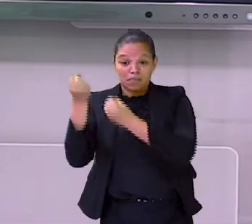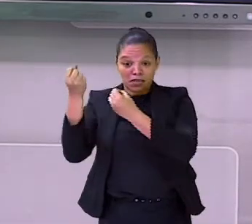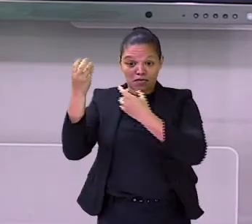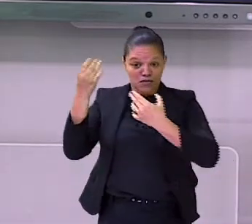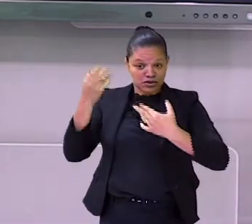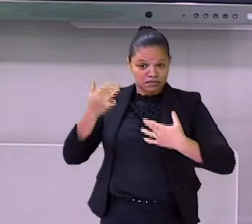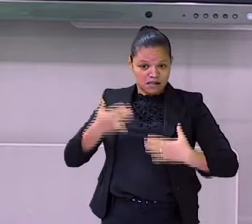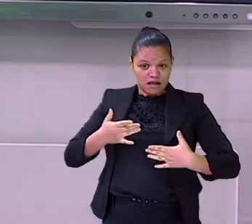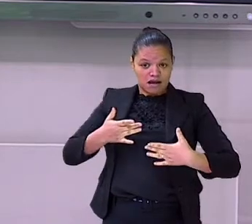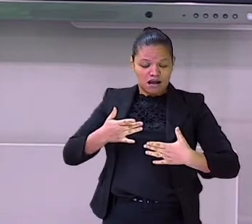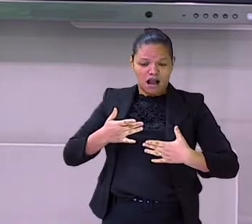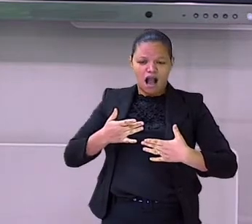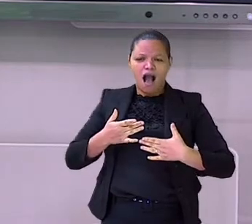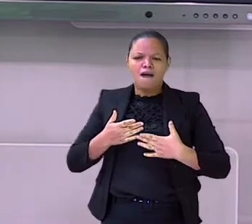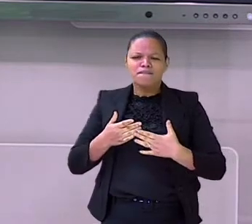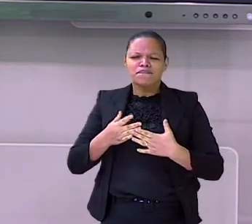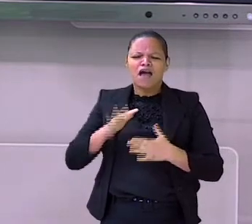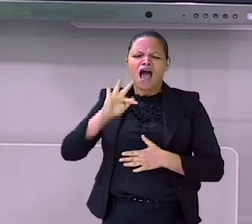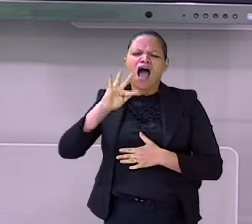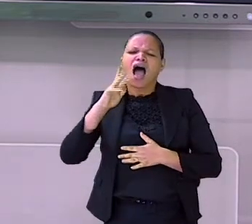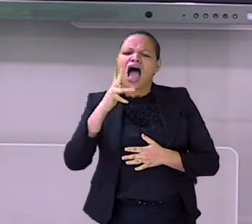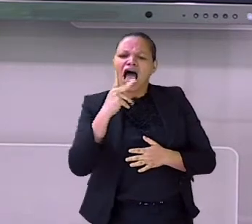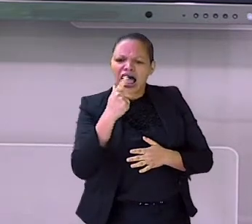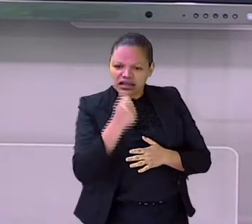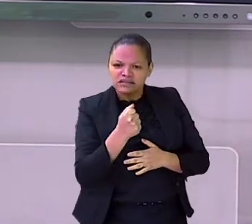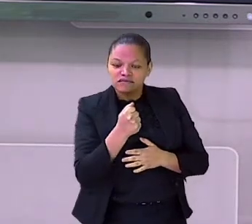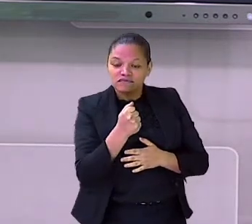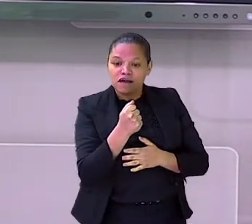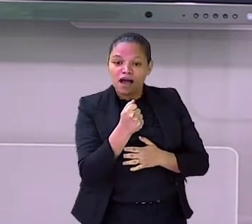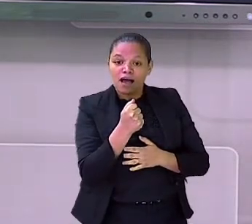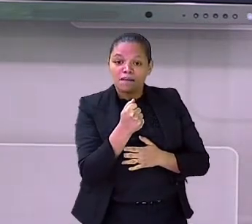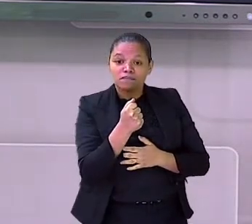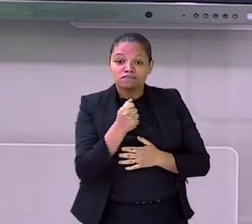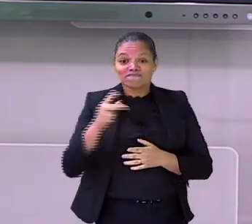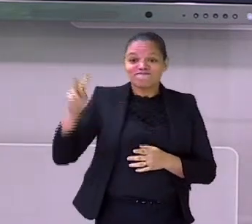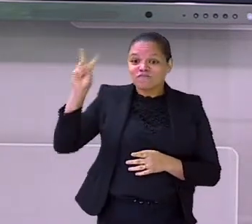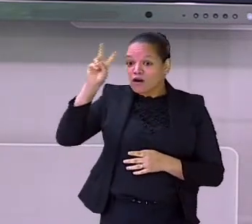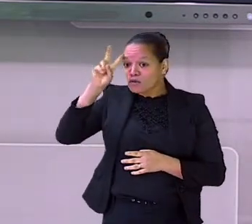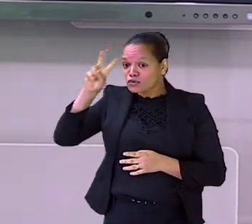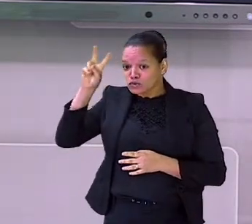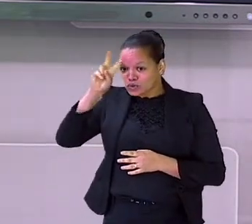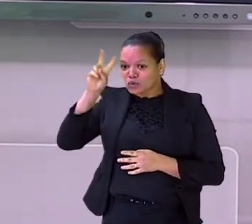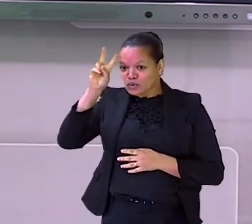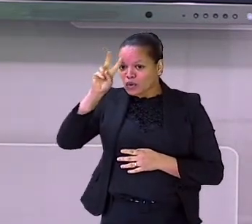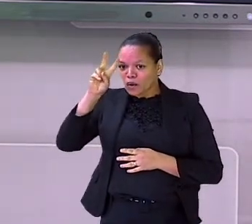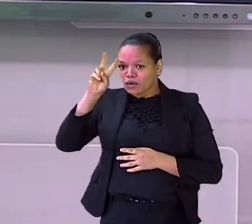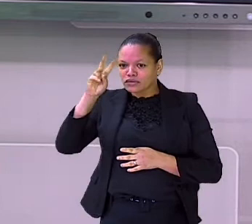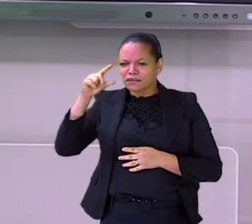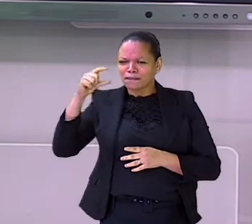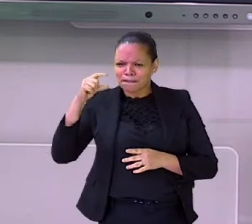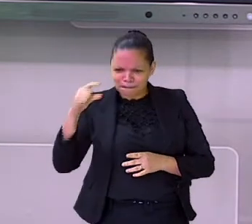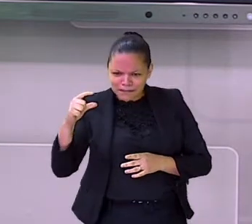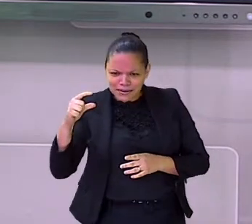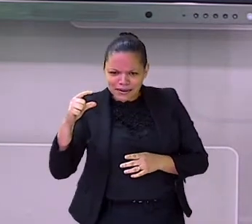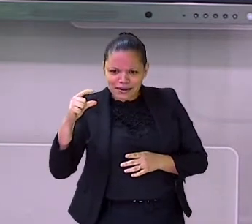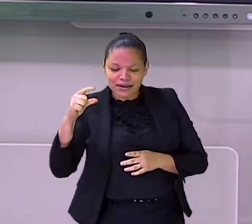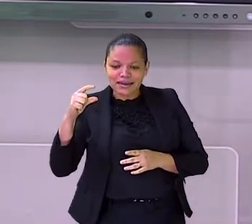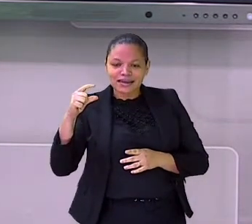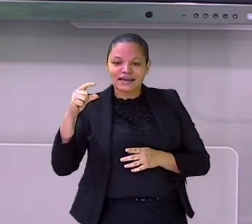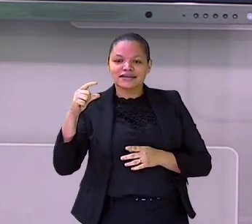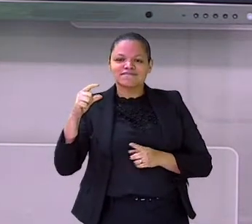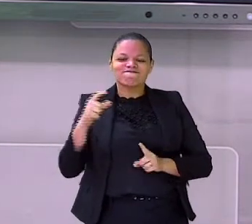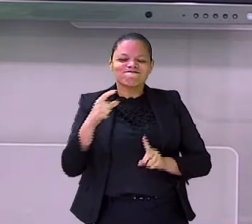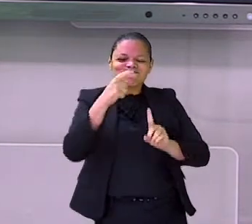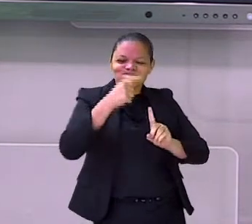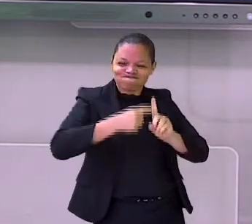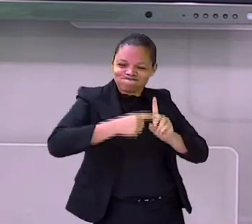principais os animais. Professora, e será que esses animais são como os outros? Não, aí que